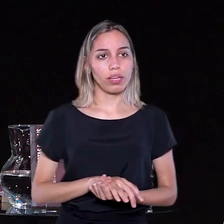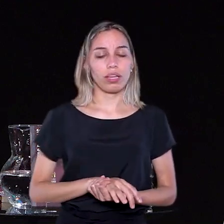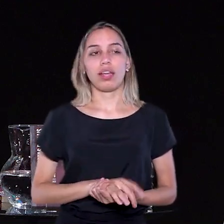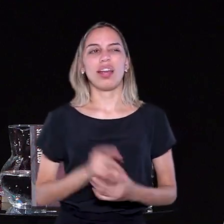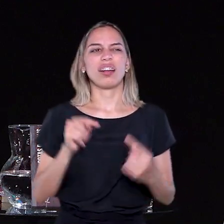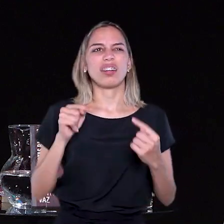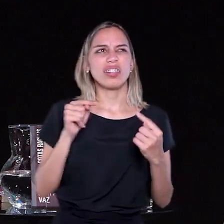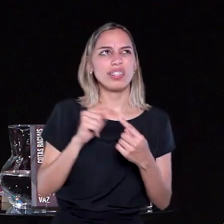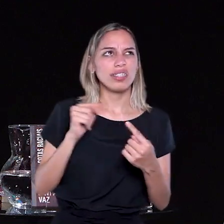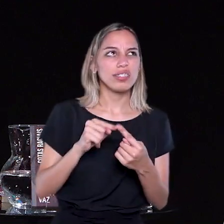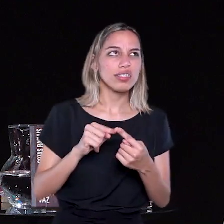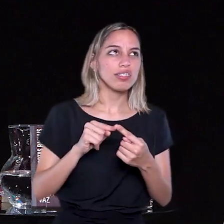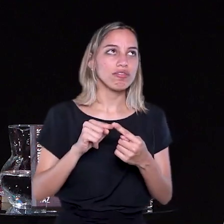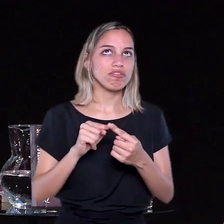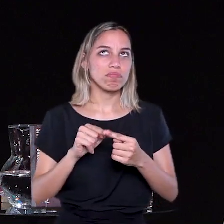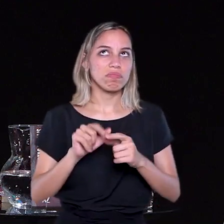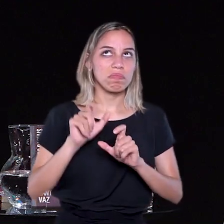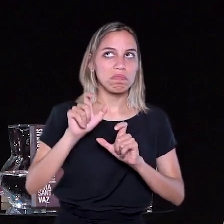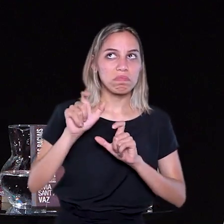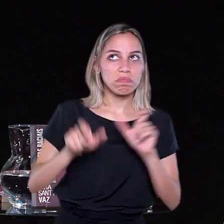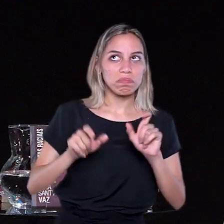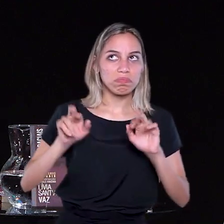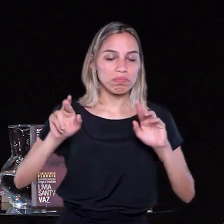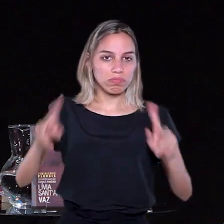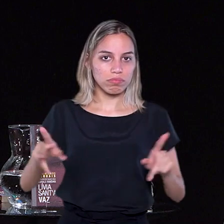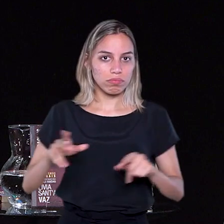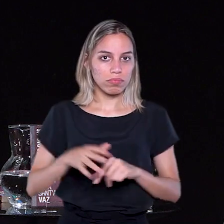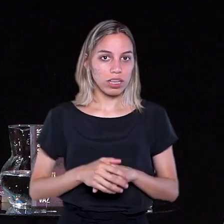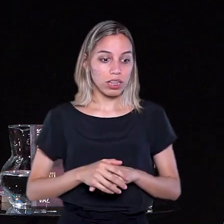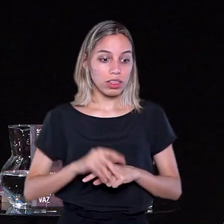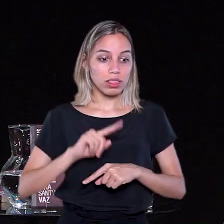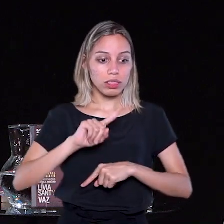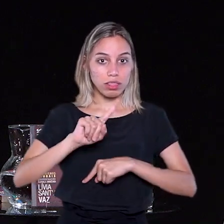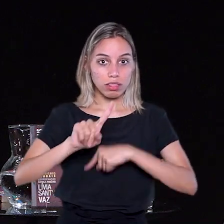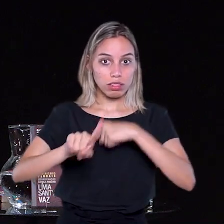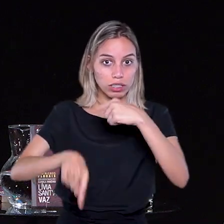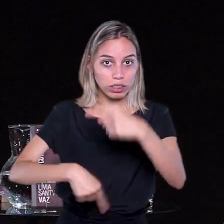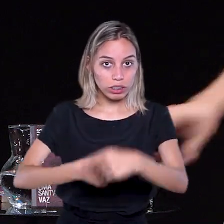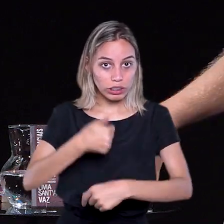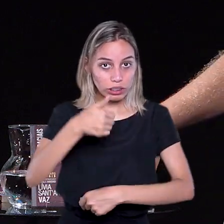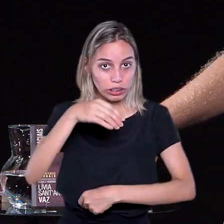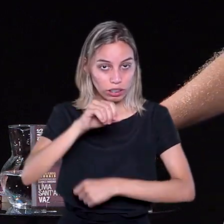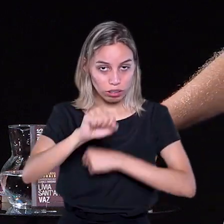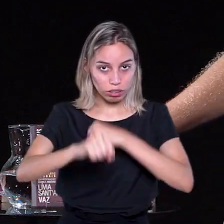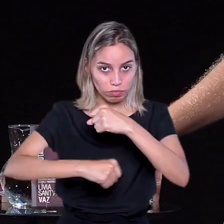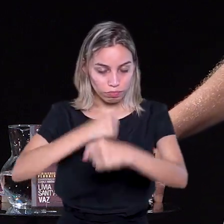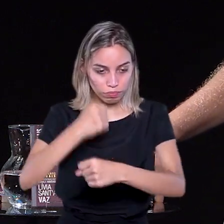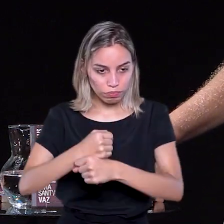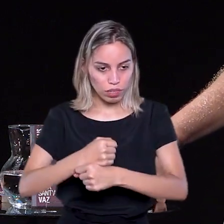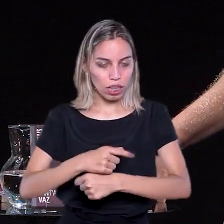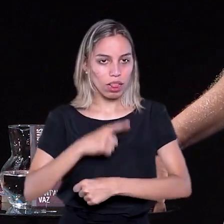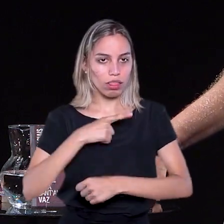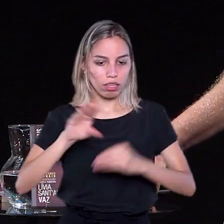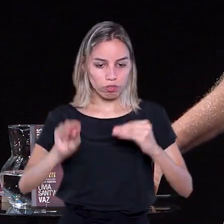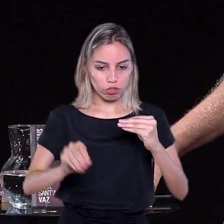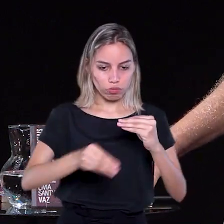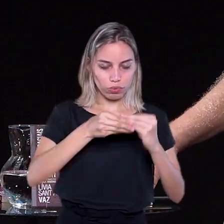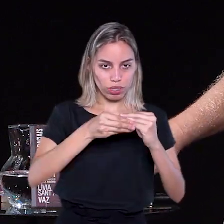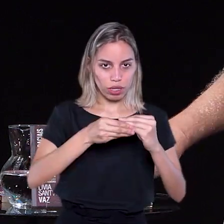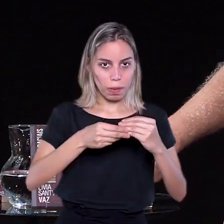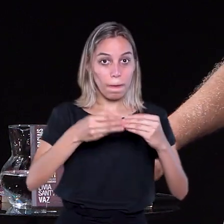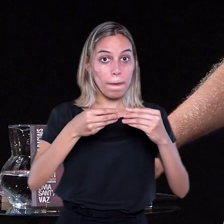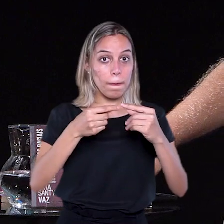uma espécie de segunda categoria de cidadania, eu diria. 10 anos depois dessa Constituição, que, diga-se de passagem, teve um ato adicional